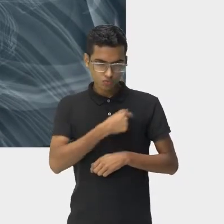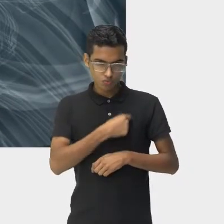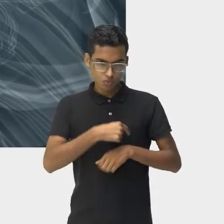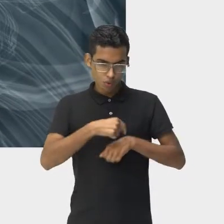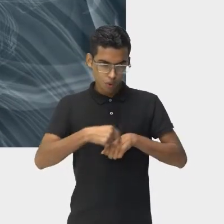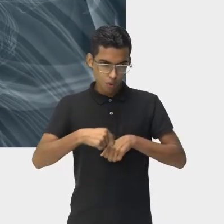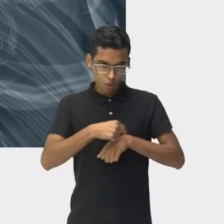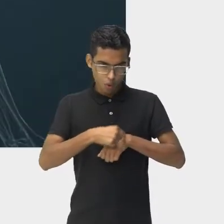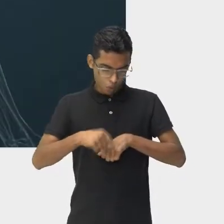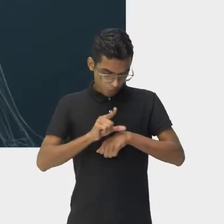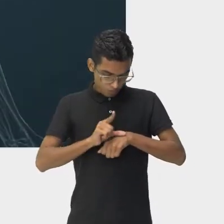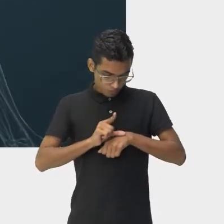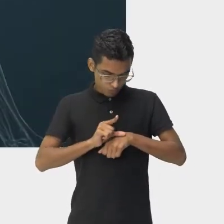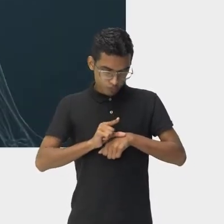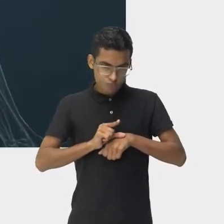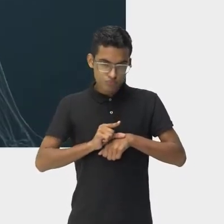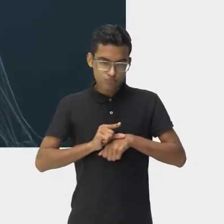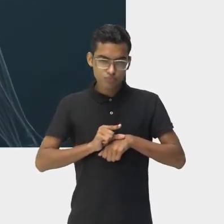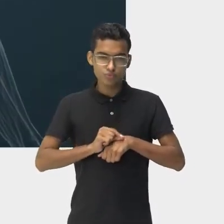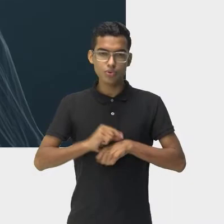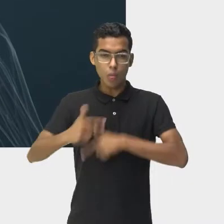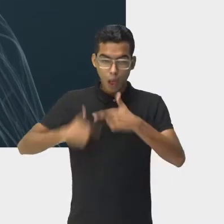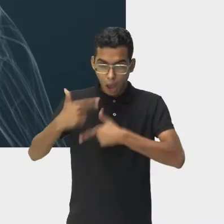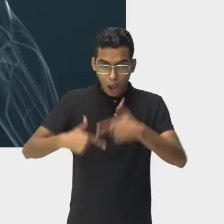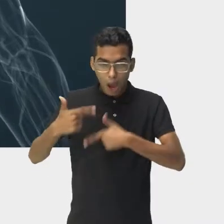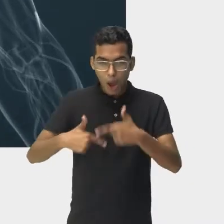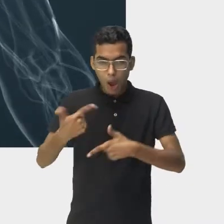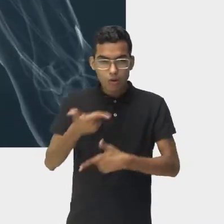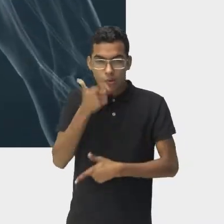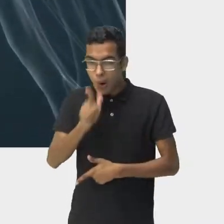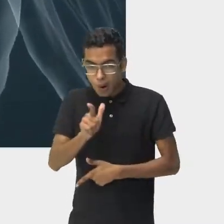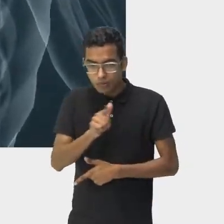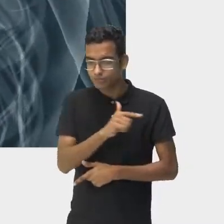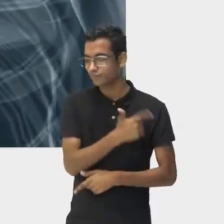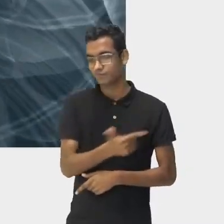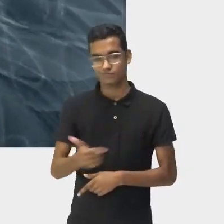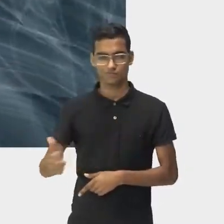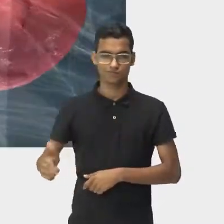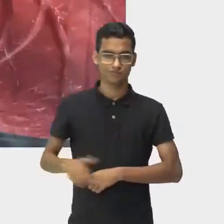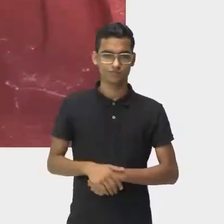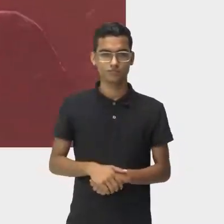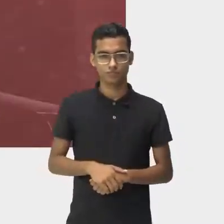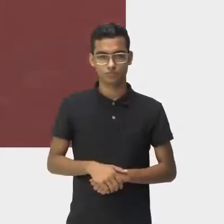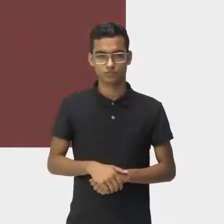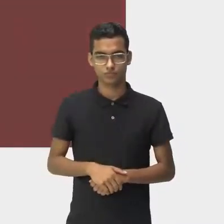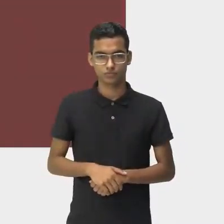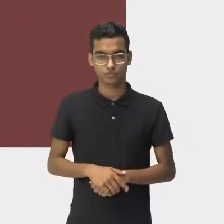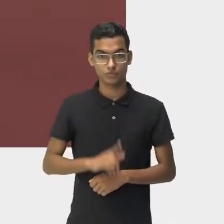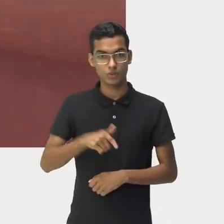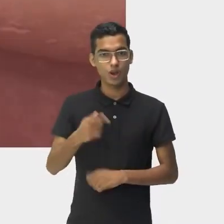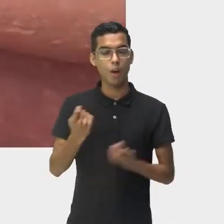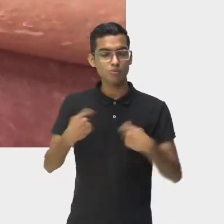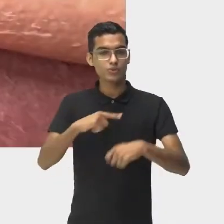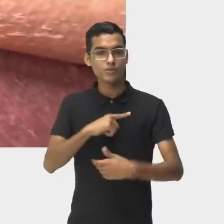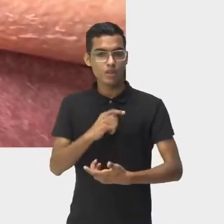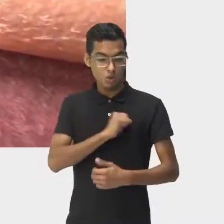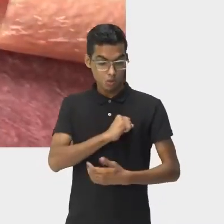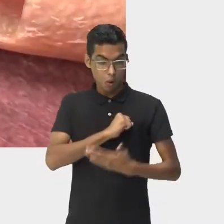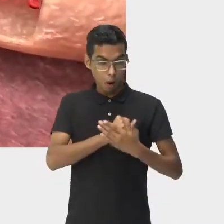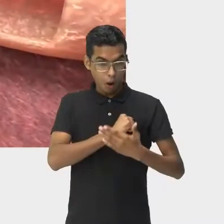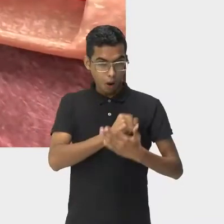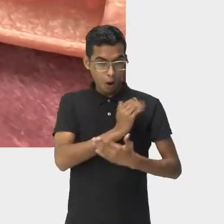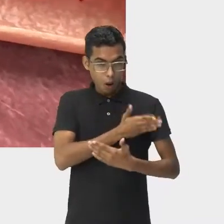estão fazendo o trabalho de forma efetiva. E aí pode ocorrer, sabe o quê? Até um infarto. Tá bom? Então,